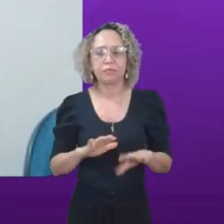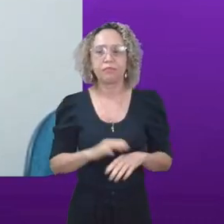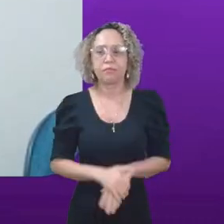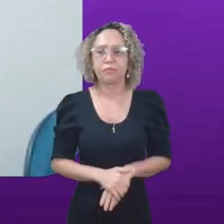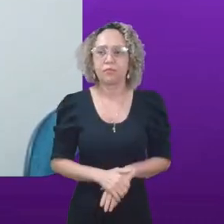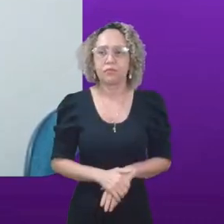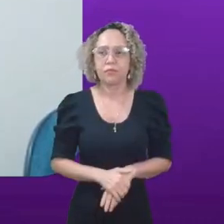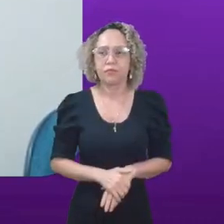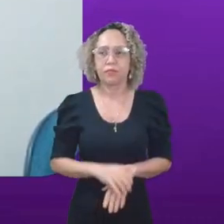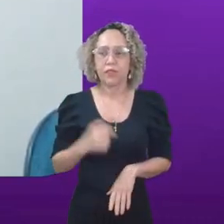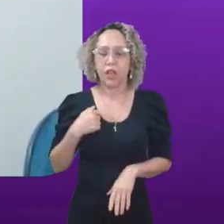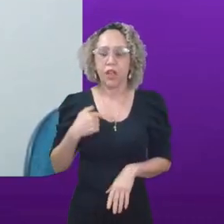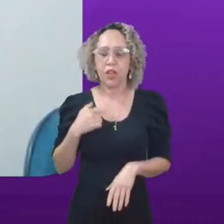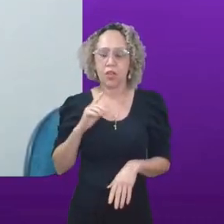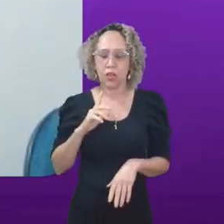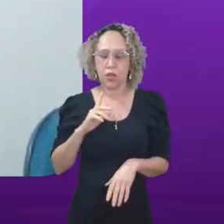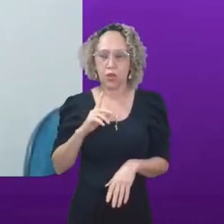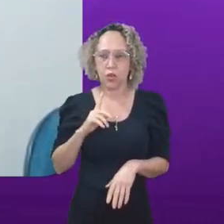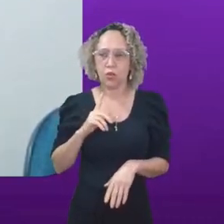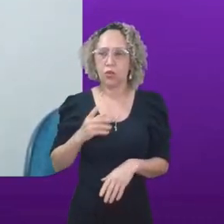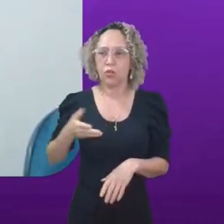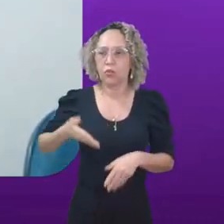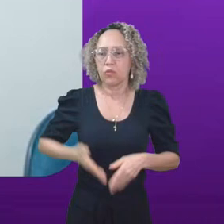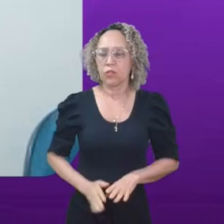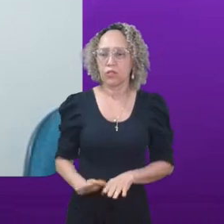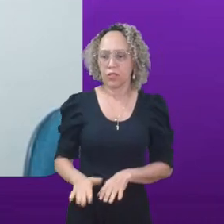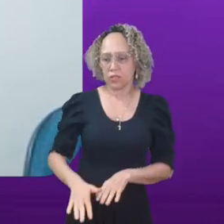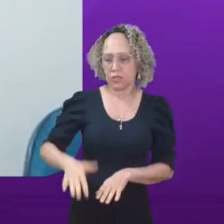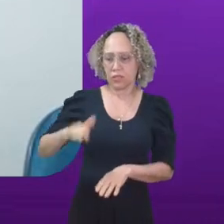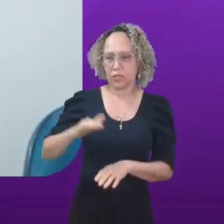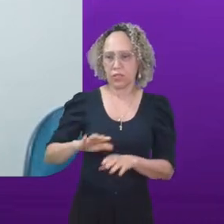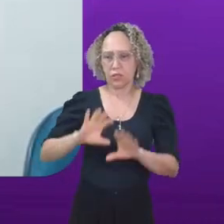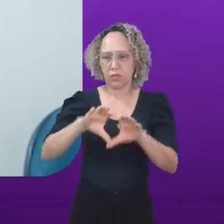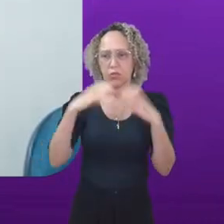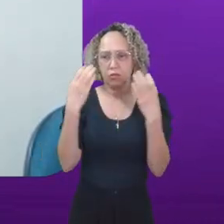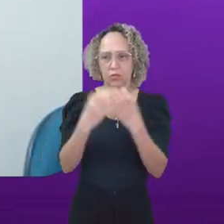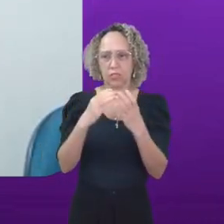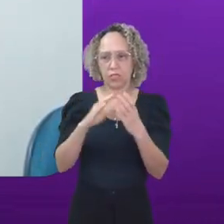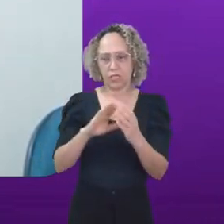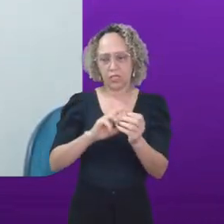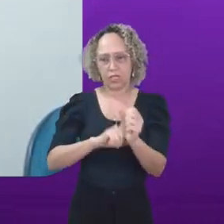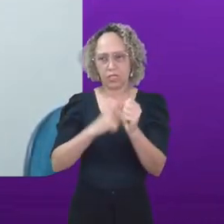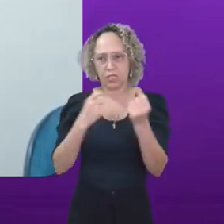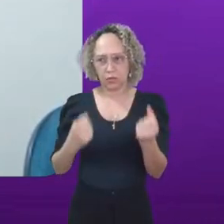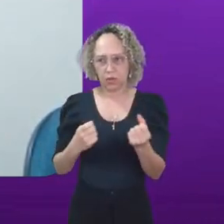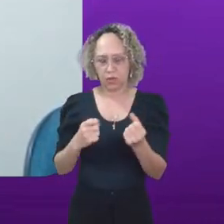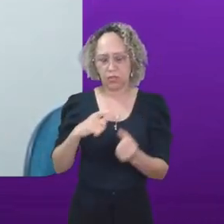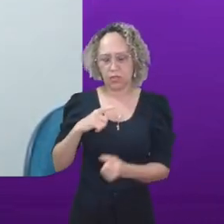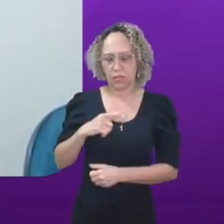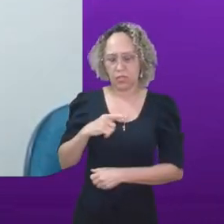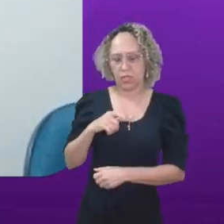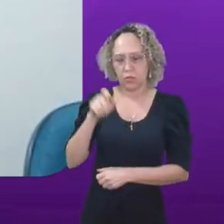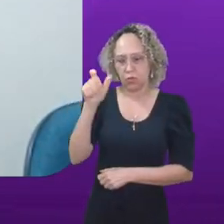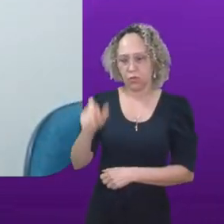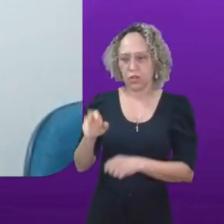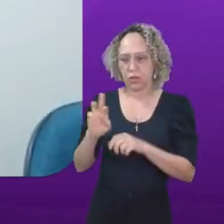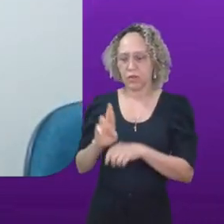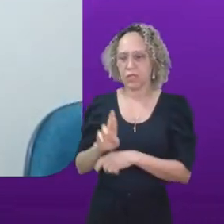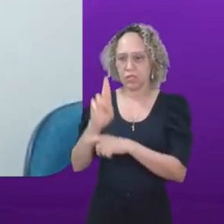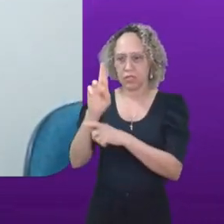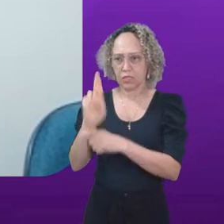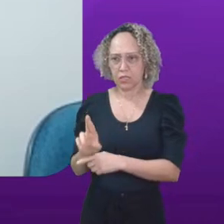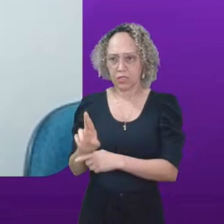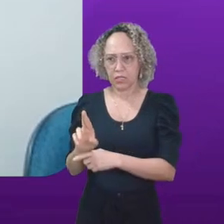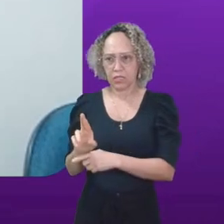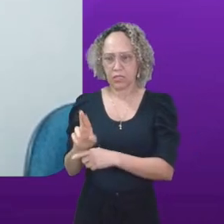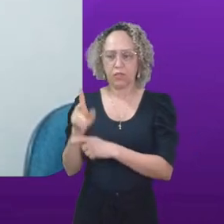Eu venho de uma comunidade quilombola em que a gente tem um representante político, estava como vereador, e que